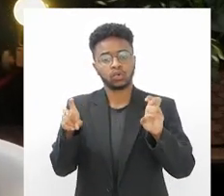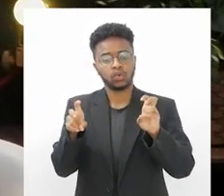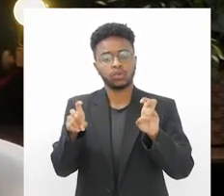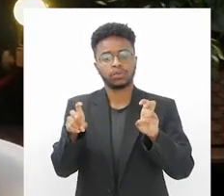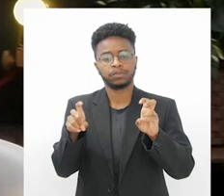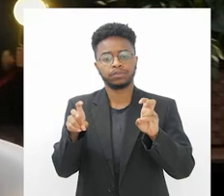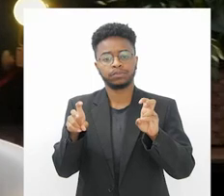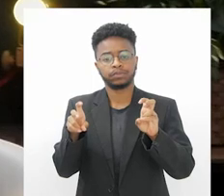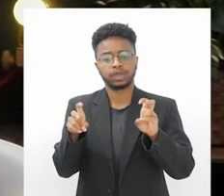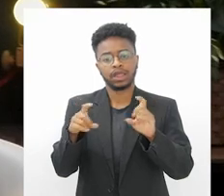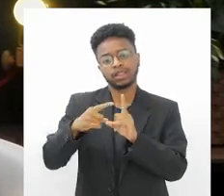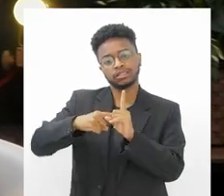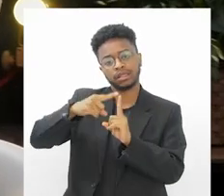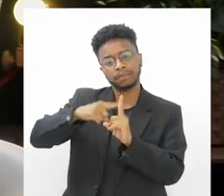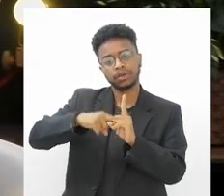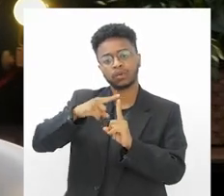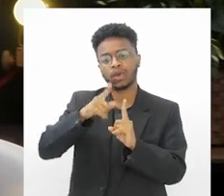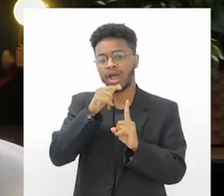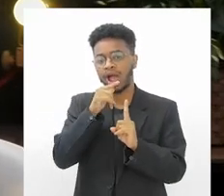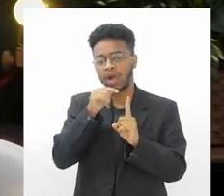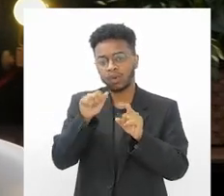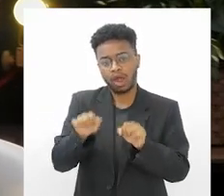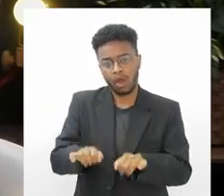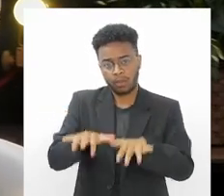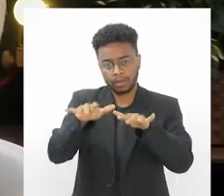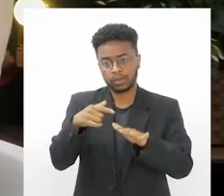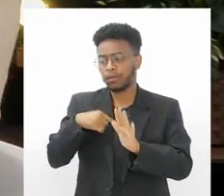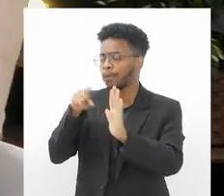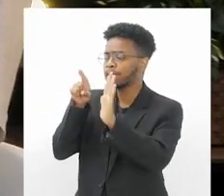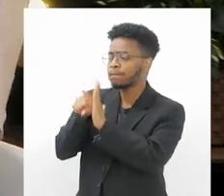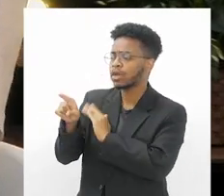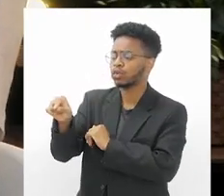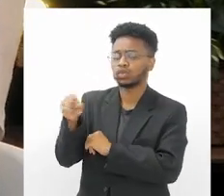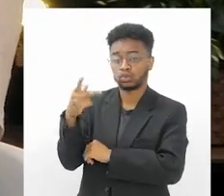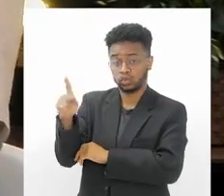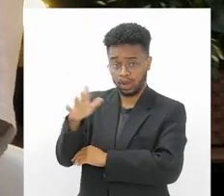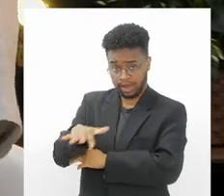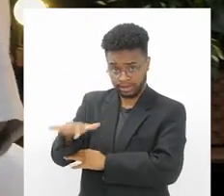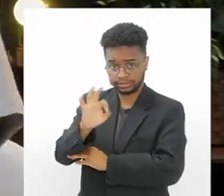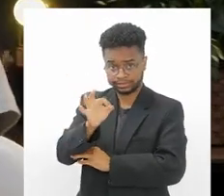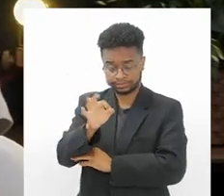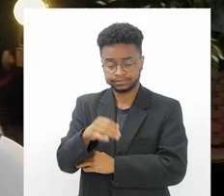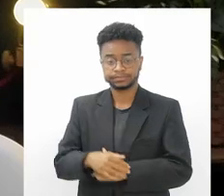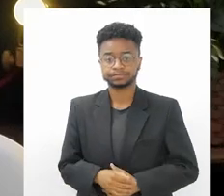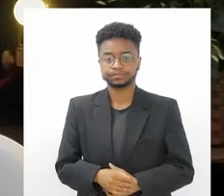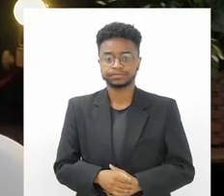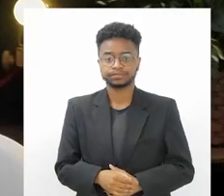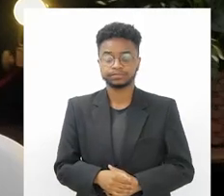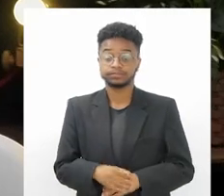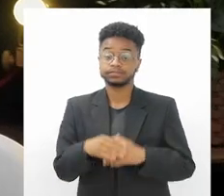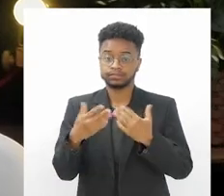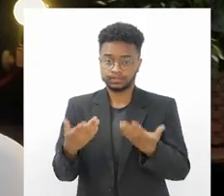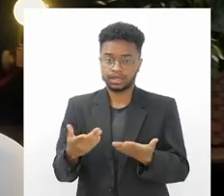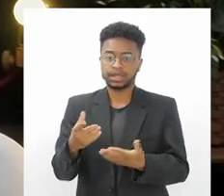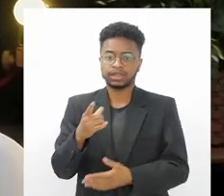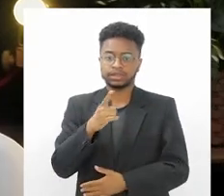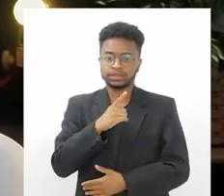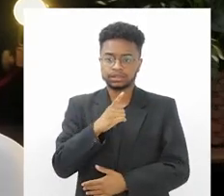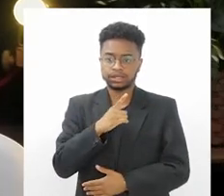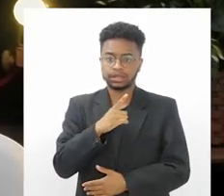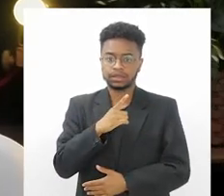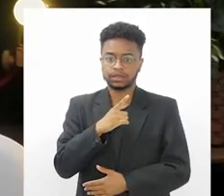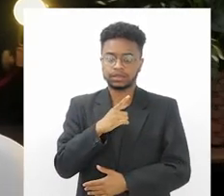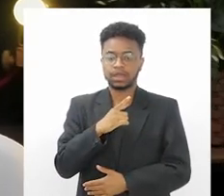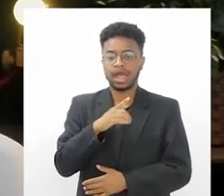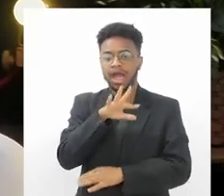aumento da temperatura da água. Sim. Aí eu pergunto para o senhor, que é a sua área. Sim, claro. Existe, no caso,